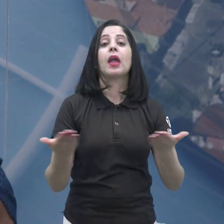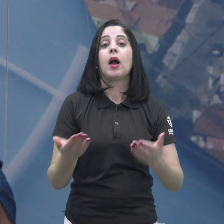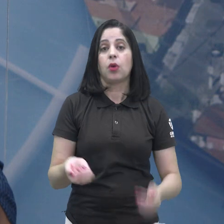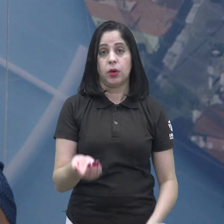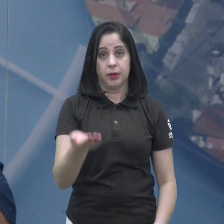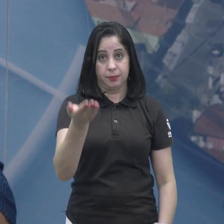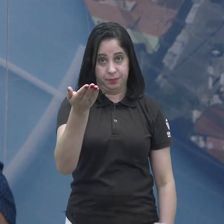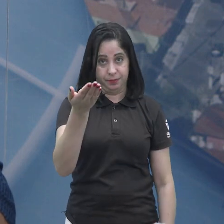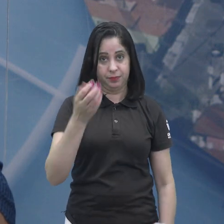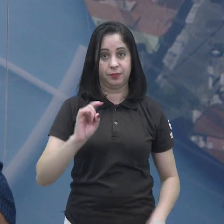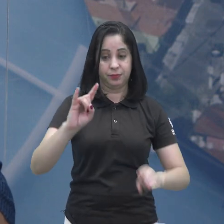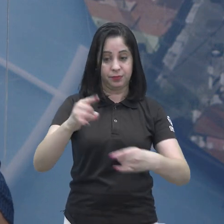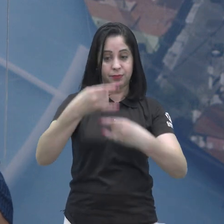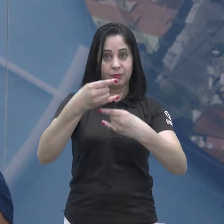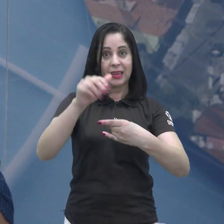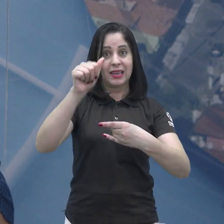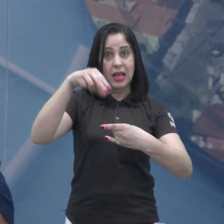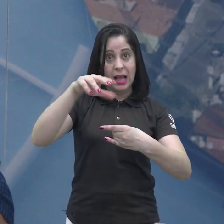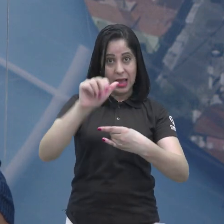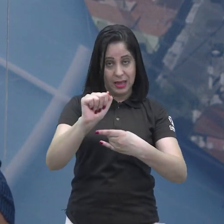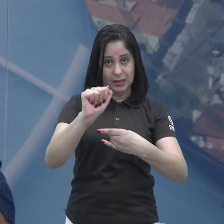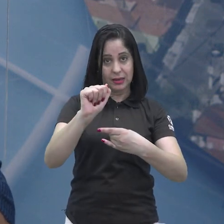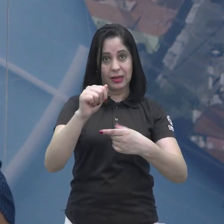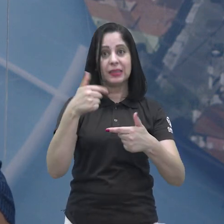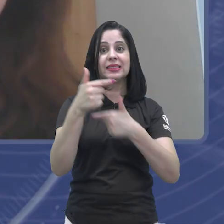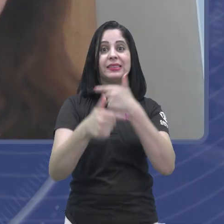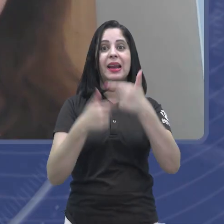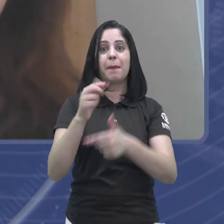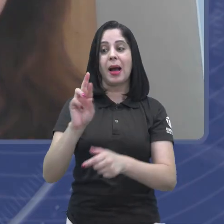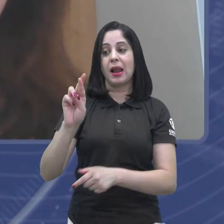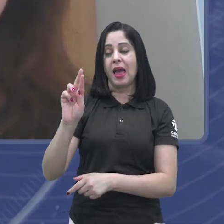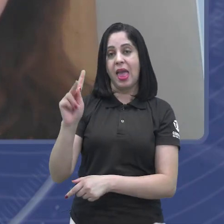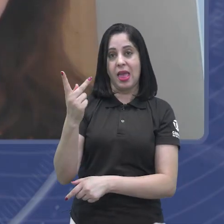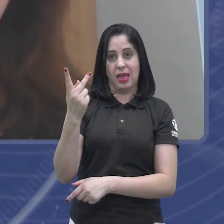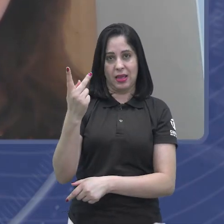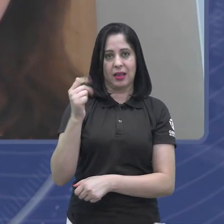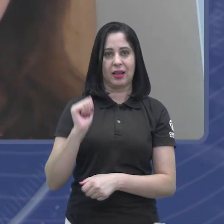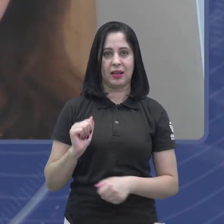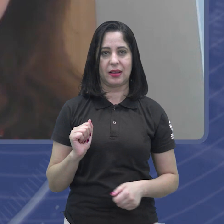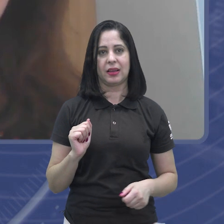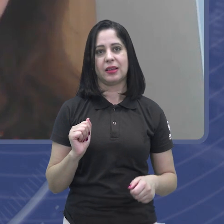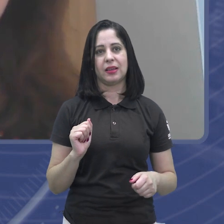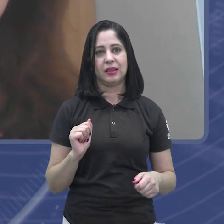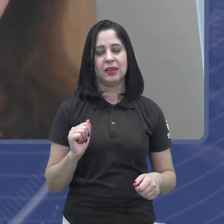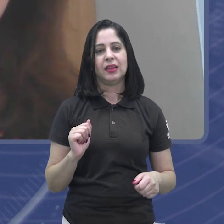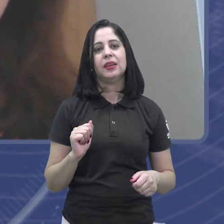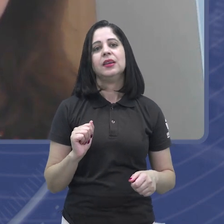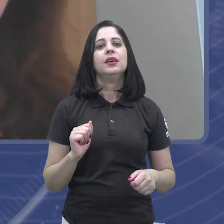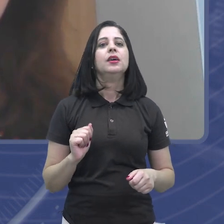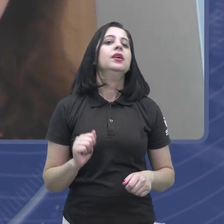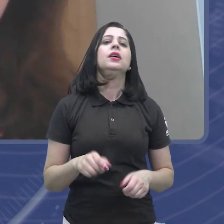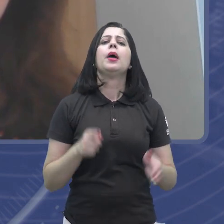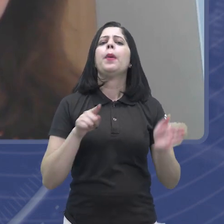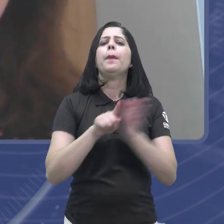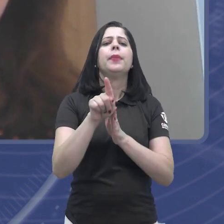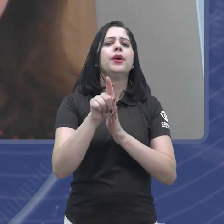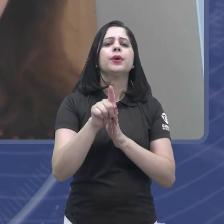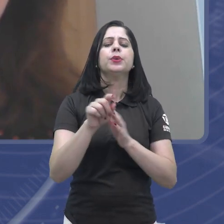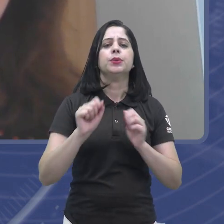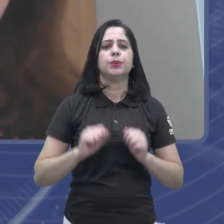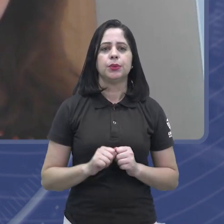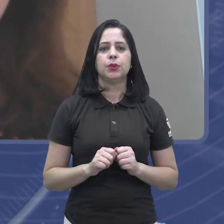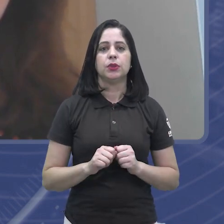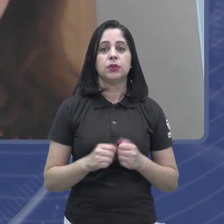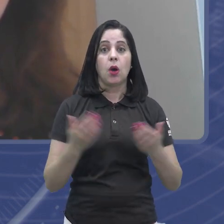Por enquanto, eu queria voltar a falar com a Ana, né, que trabalha nessa parte do RH, está conectada conosco pelo WhatsApp. Ana, eu te